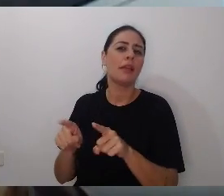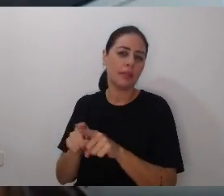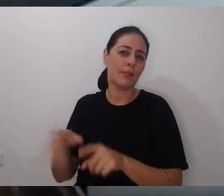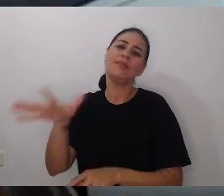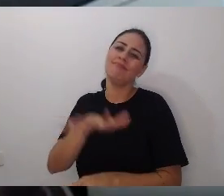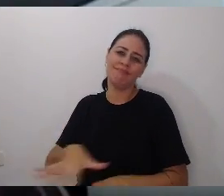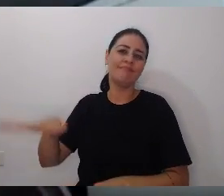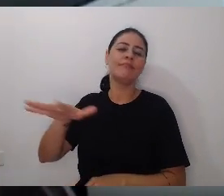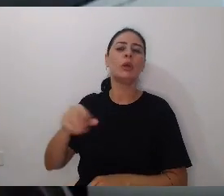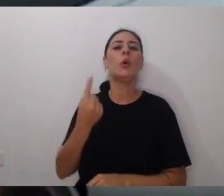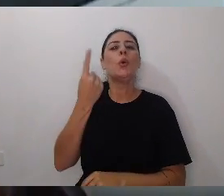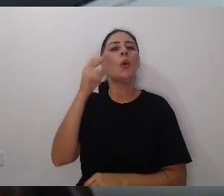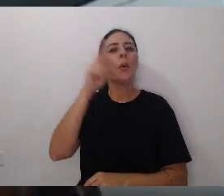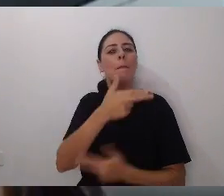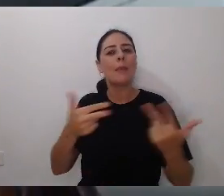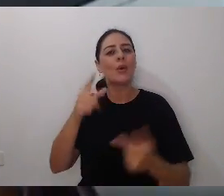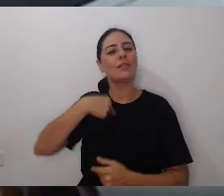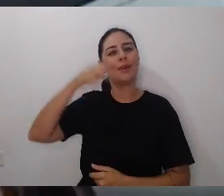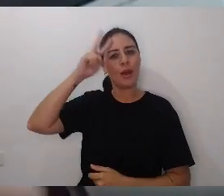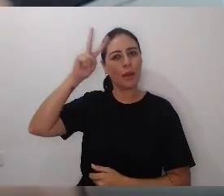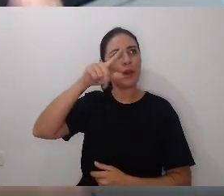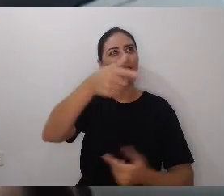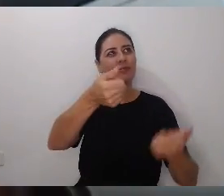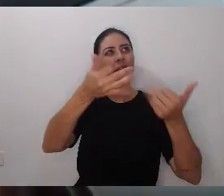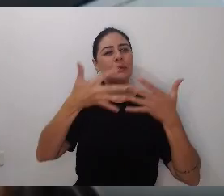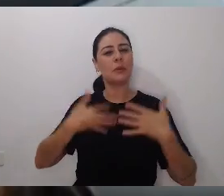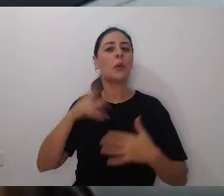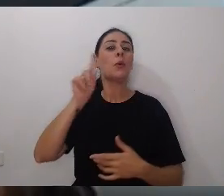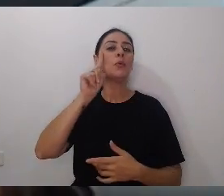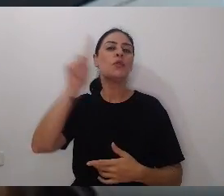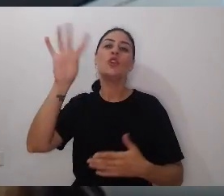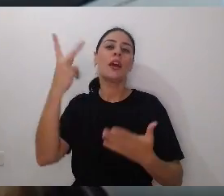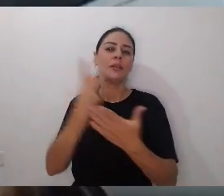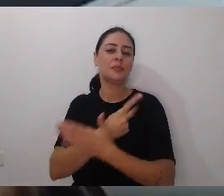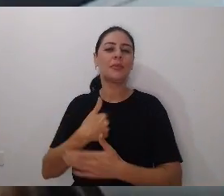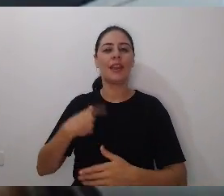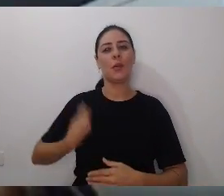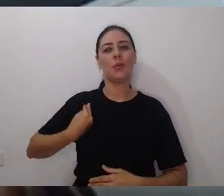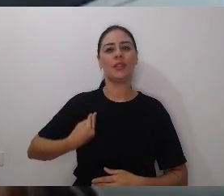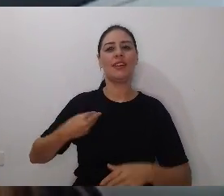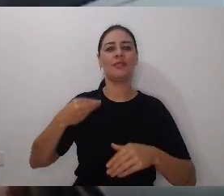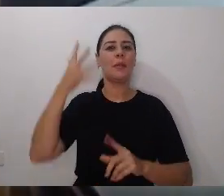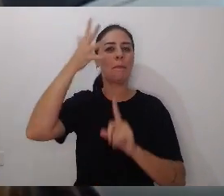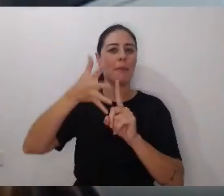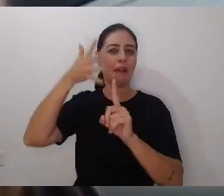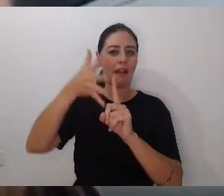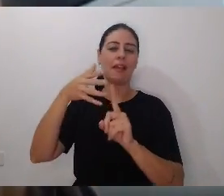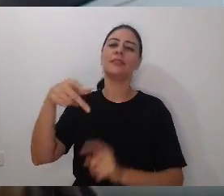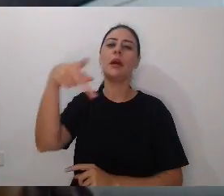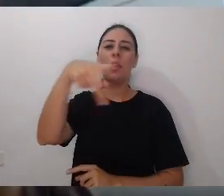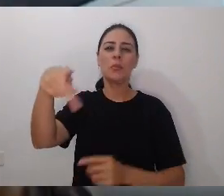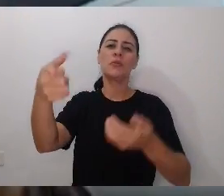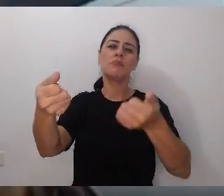com muitas questões que a gente já vem trabalhando, tentando trabalhar com os profissionais, né, com as famílias